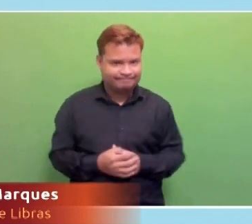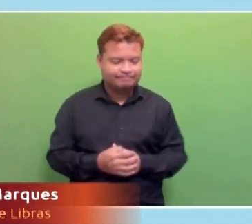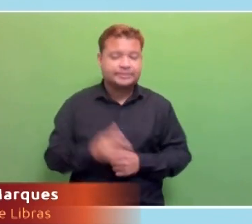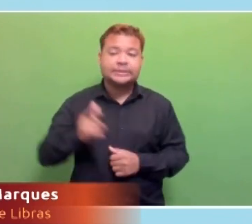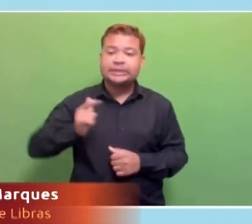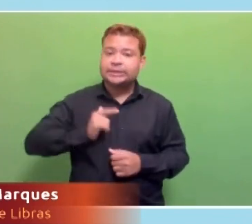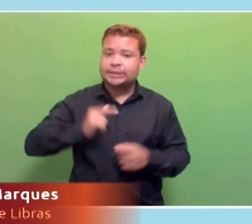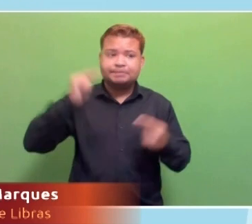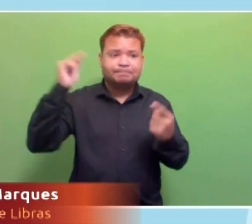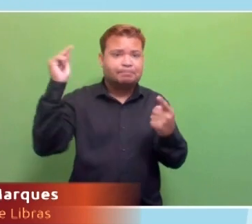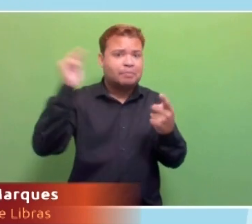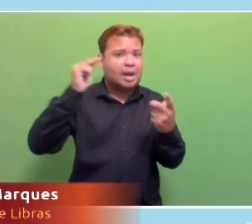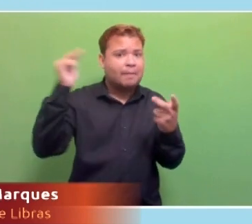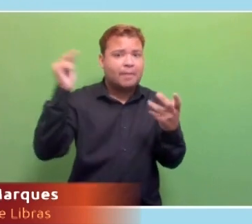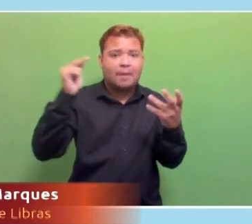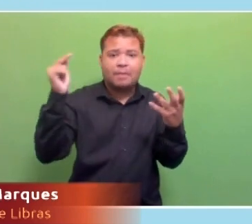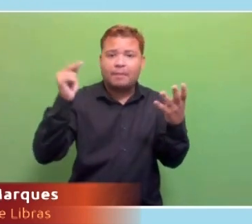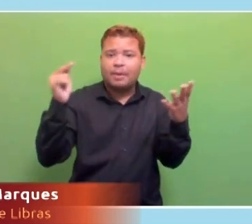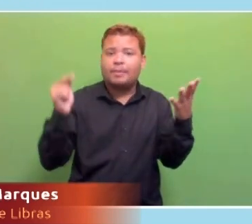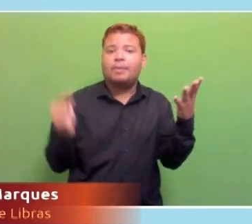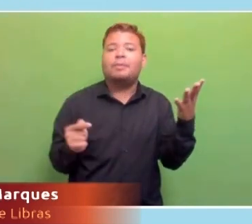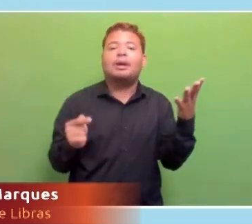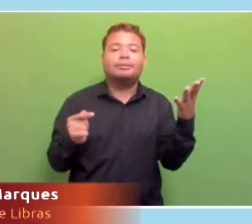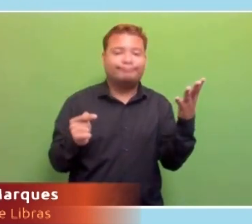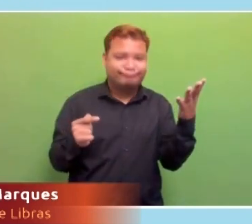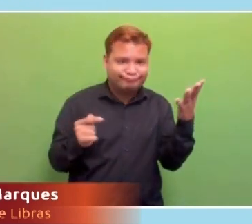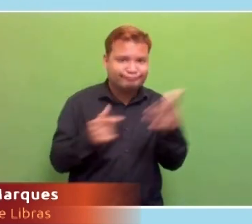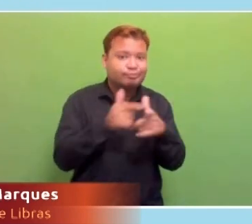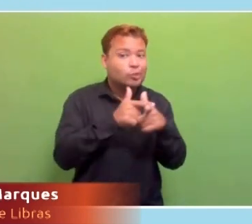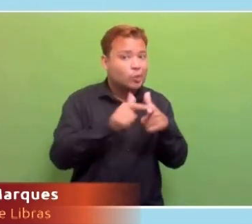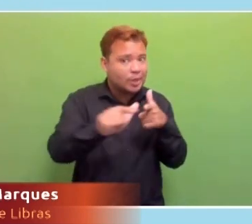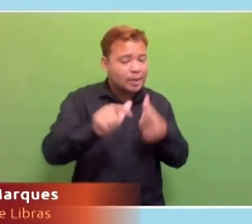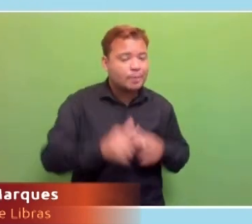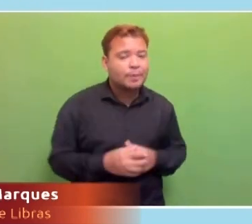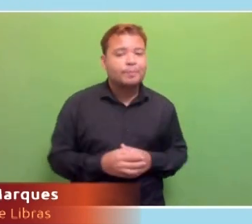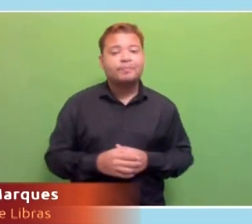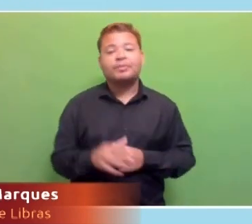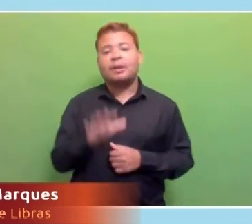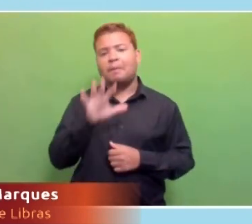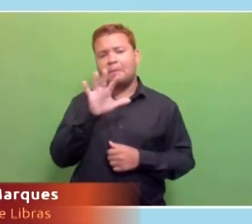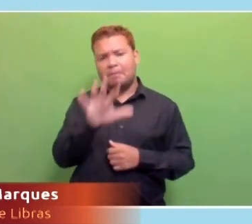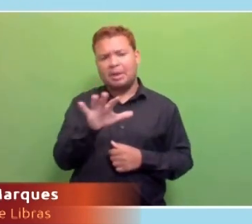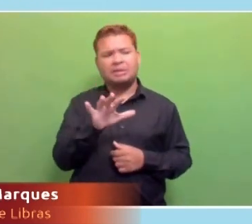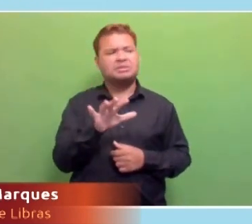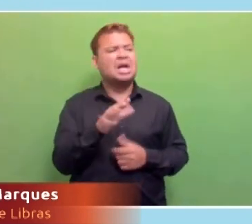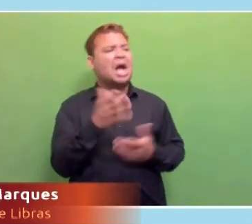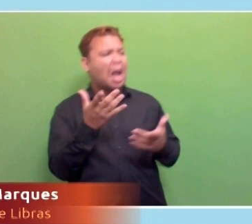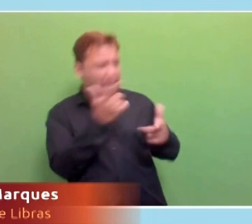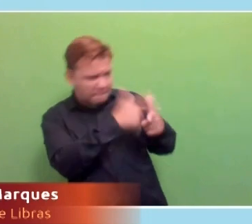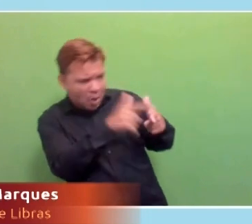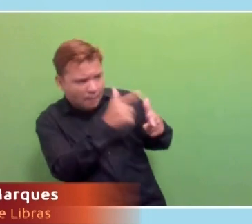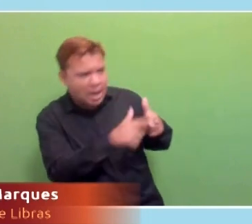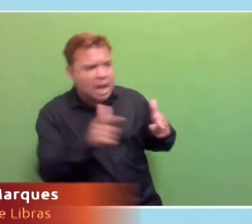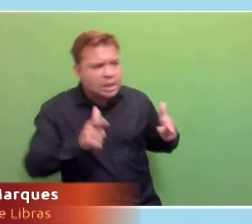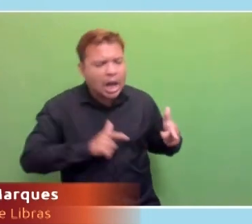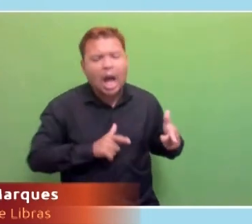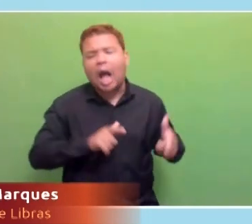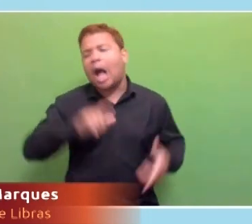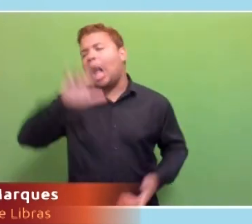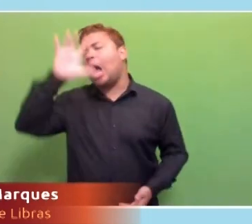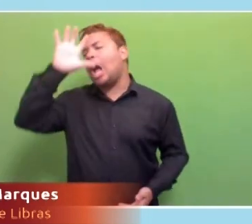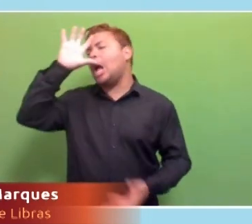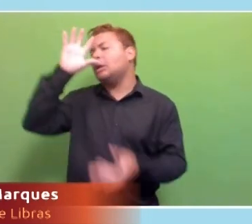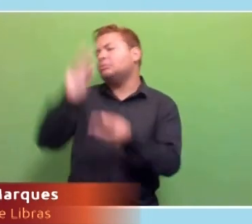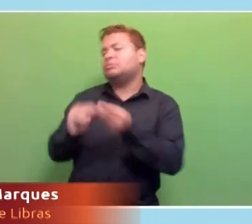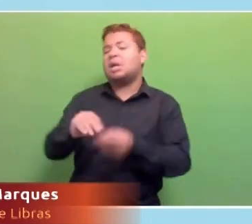que são levantadas, né? Mas nem por isso a gente pode desqualificar o Hamas no sentido de não colocá-lo